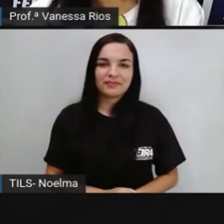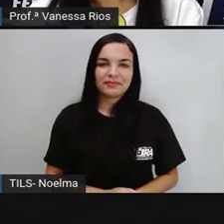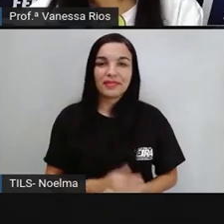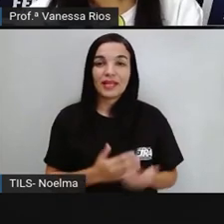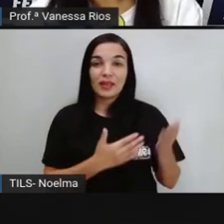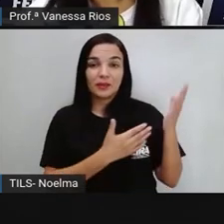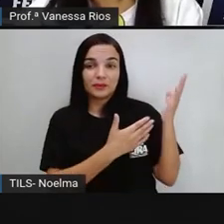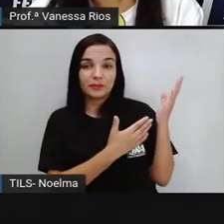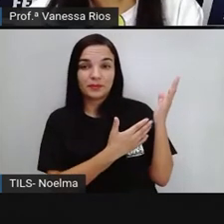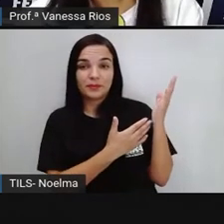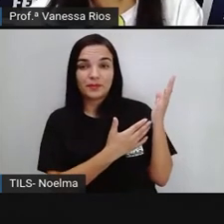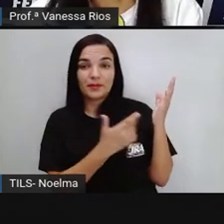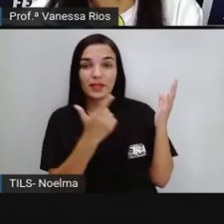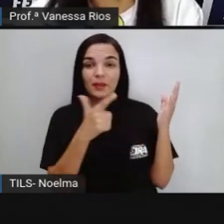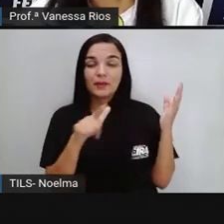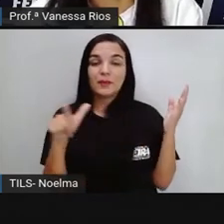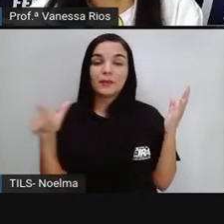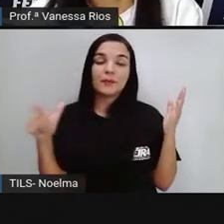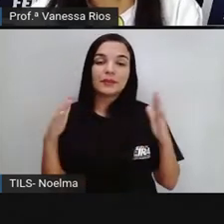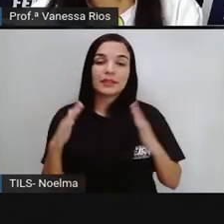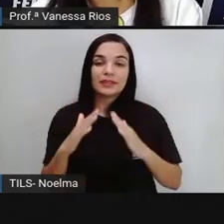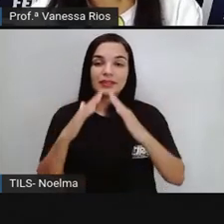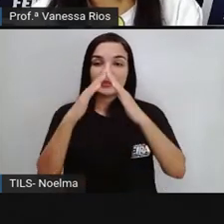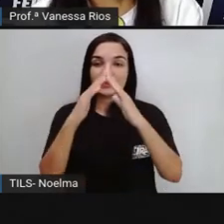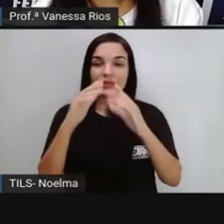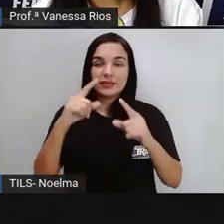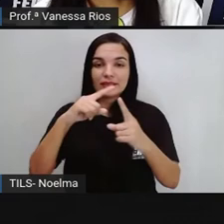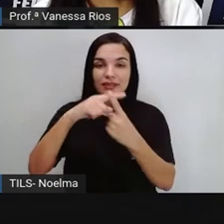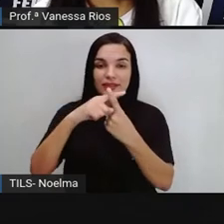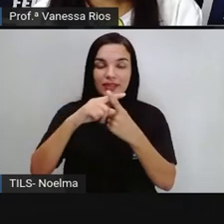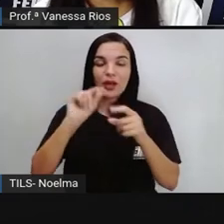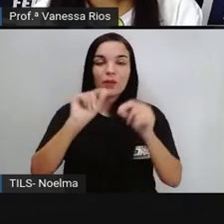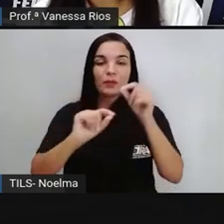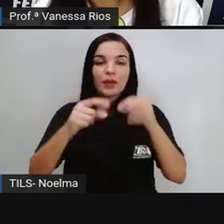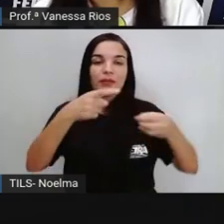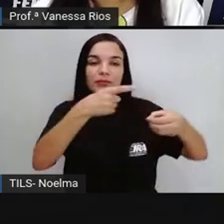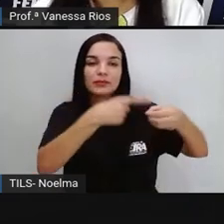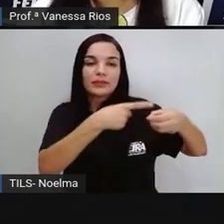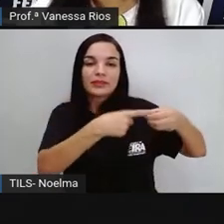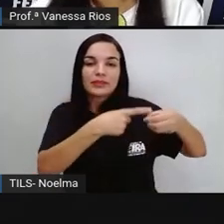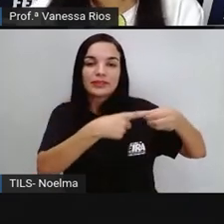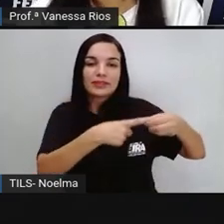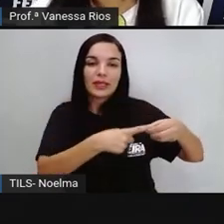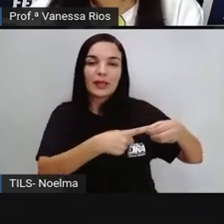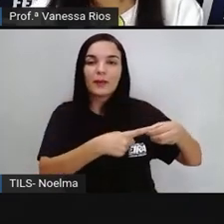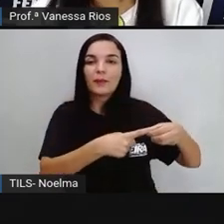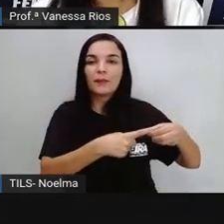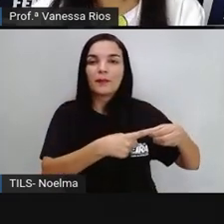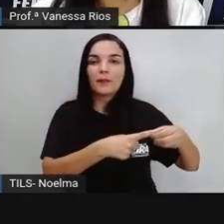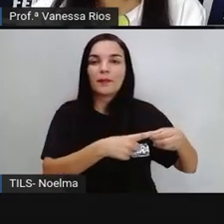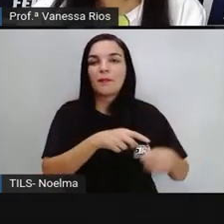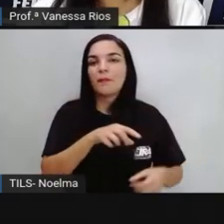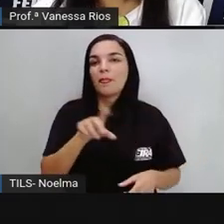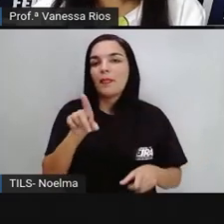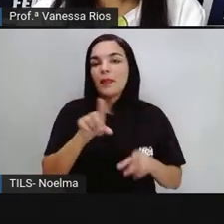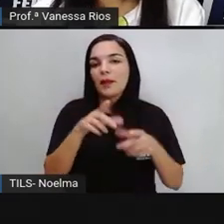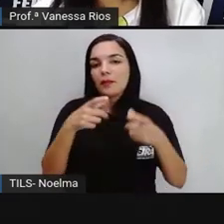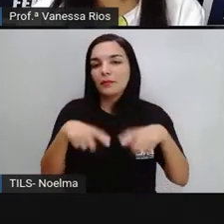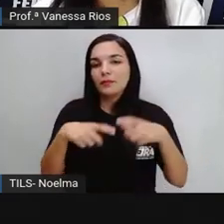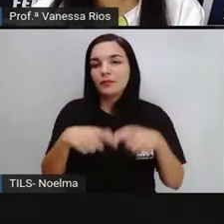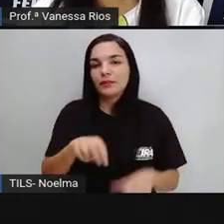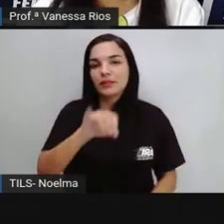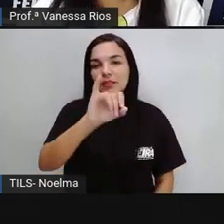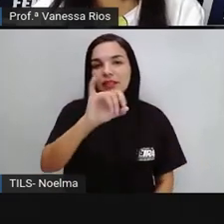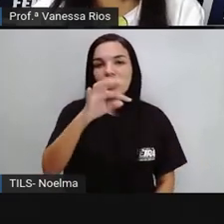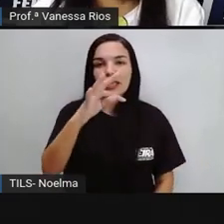Olha só, aí temos também a Igreja Matriz de São José de Itapororocas. Então, a gente percebe também, né,